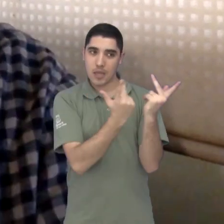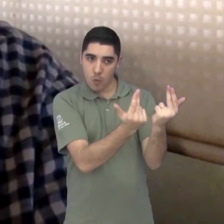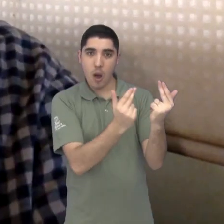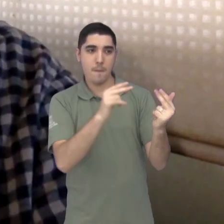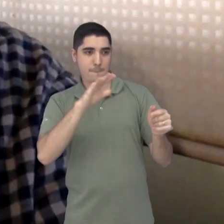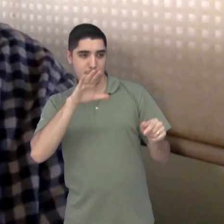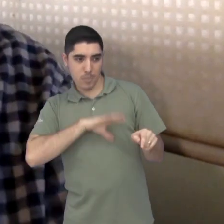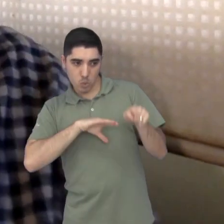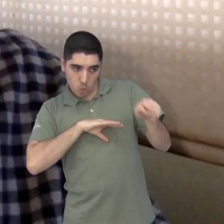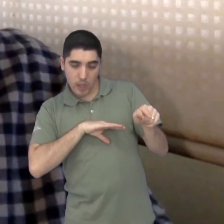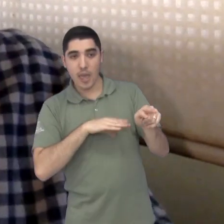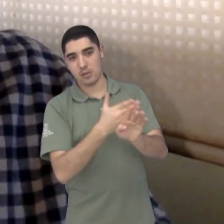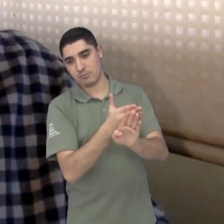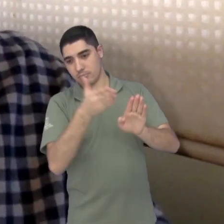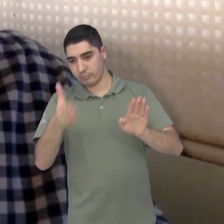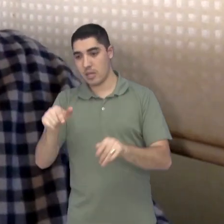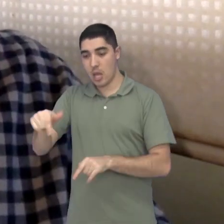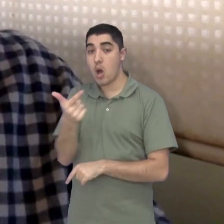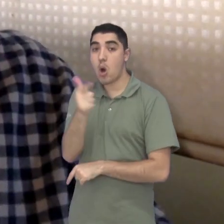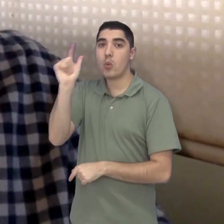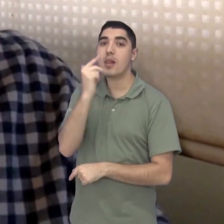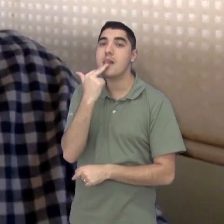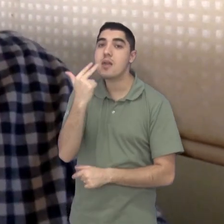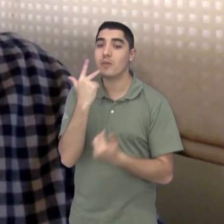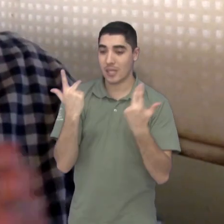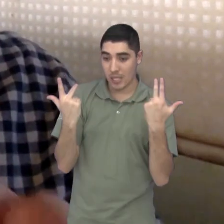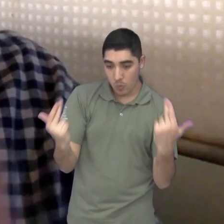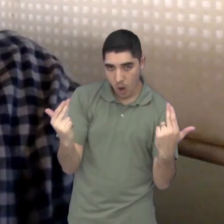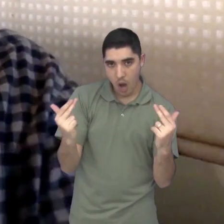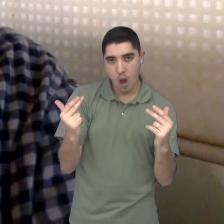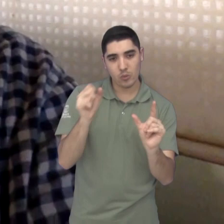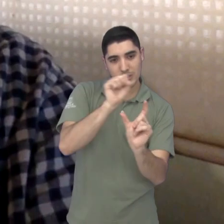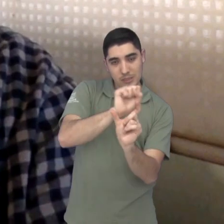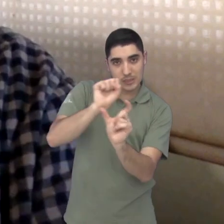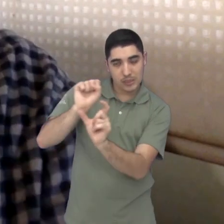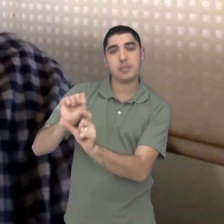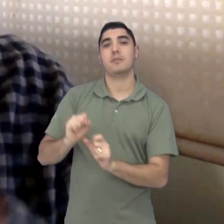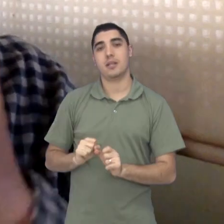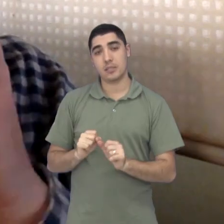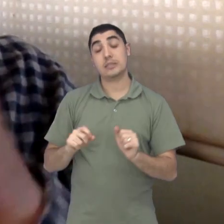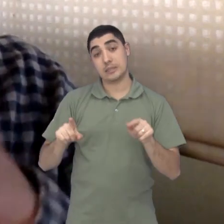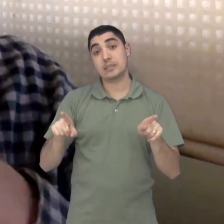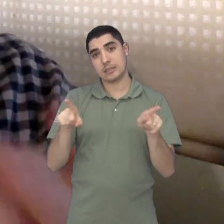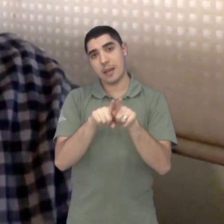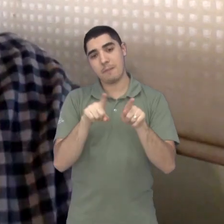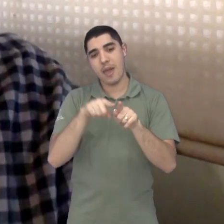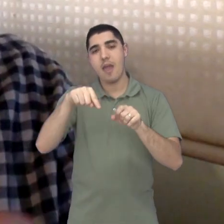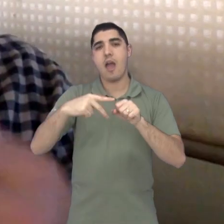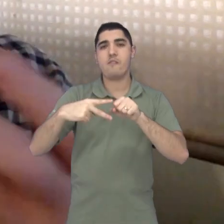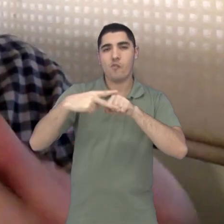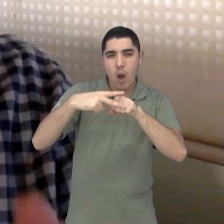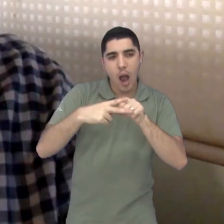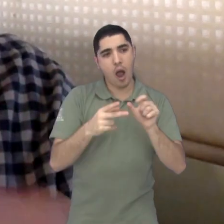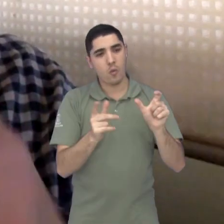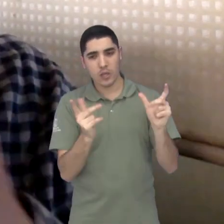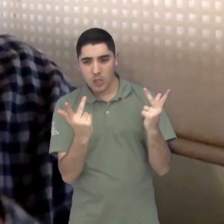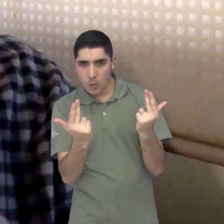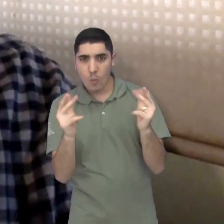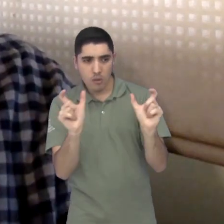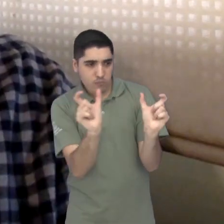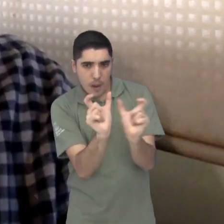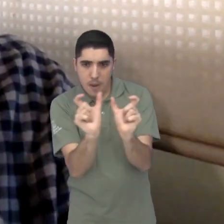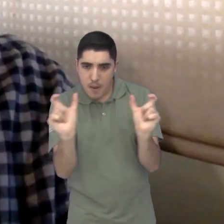que tem na língua que você está dublando, você tem que tentar pôr as vogais nos mesmos lugares, vogais abertas nos mesmos